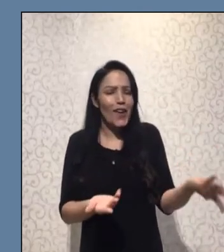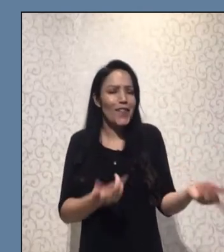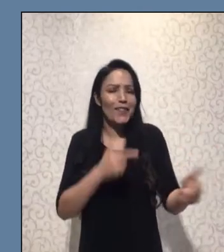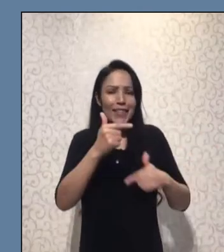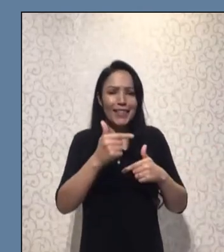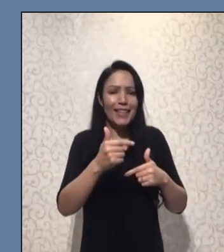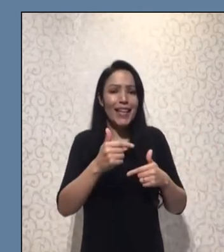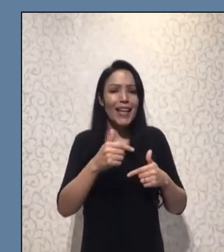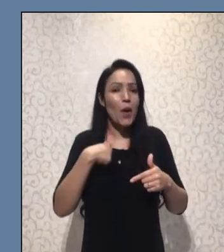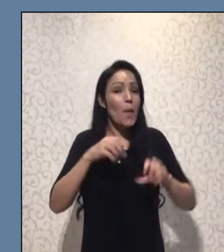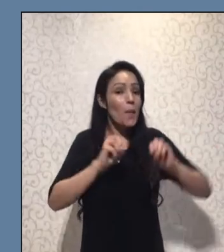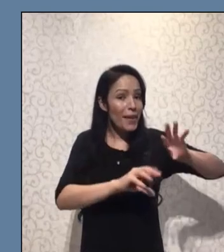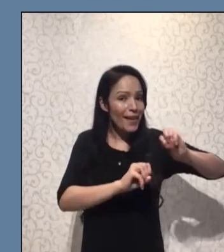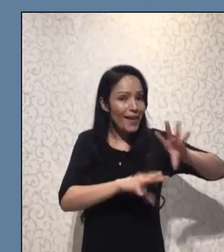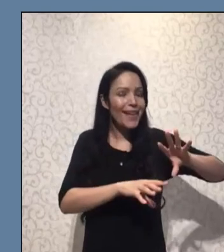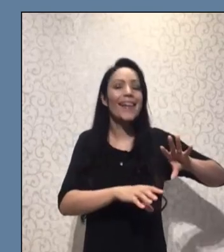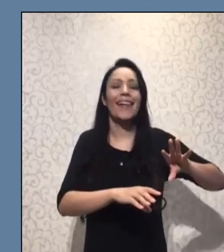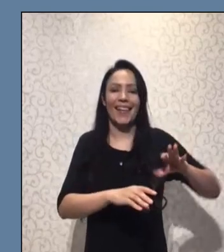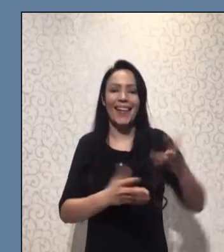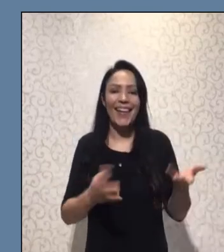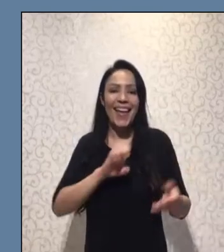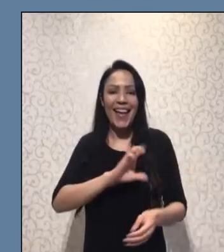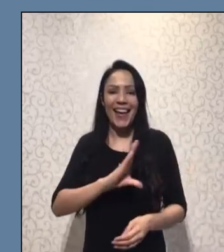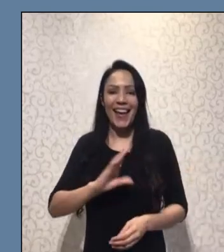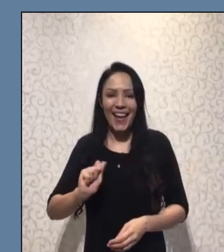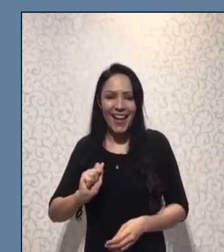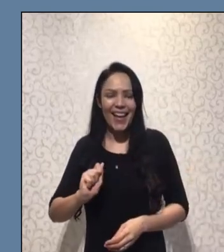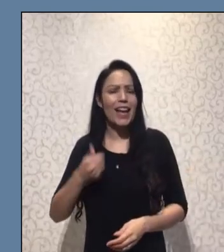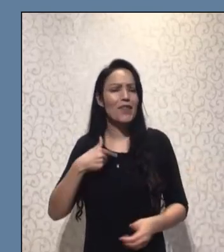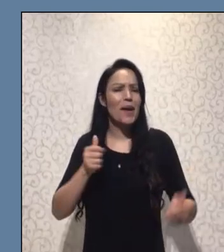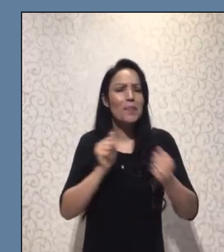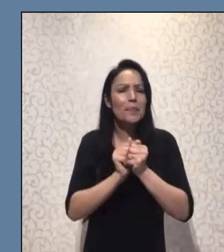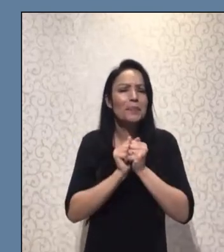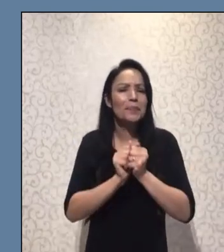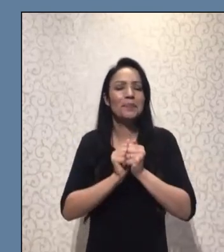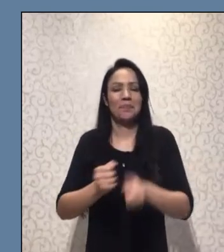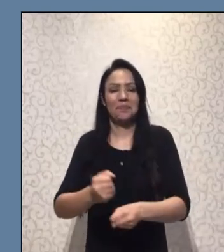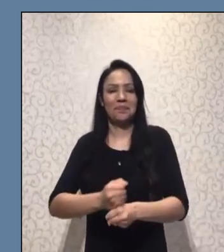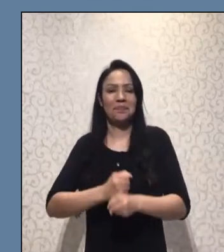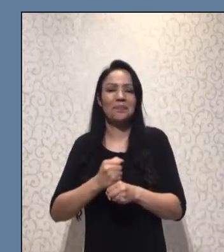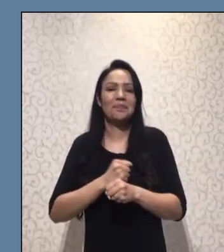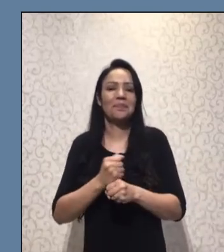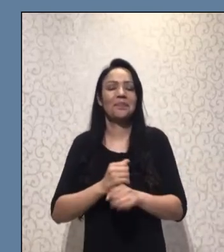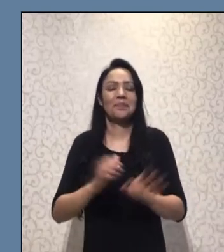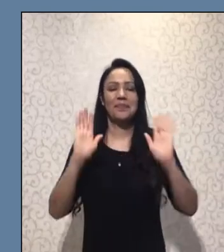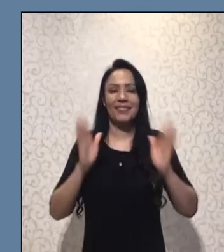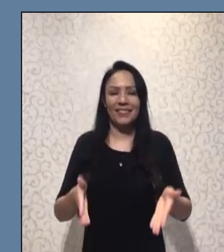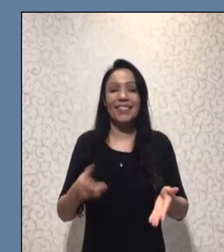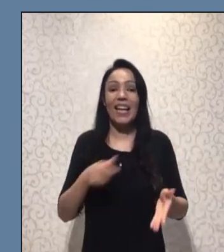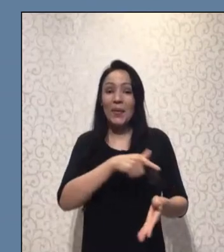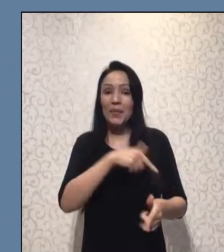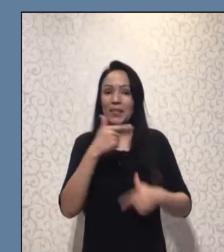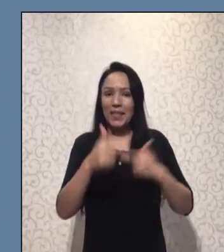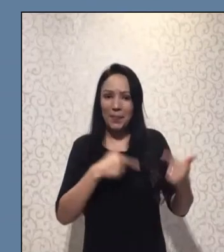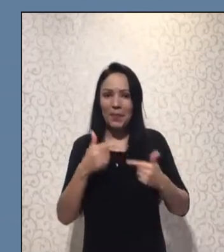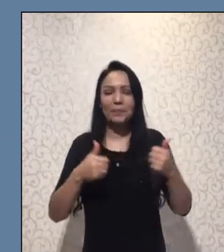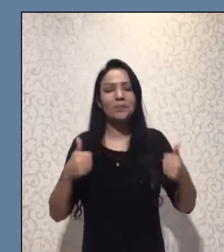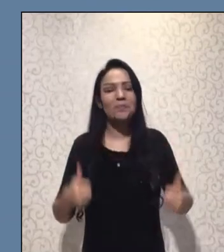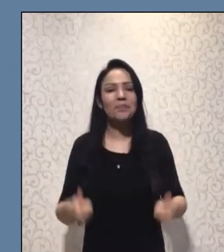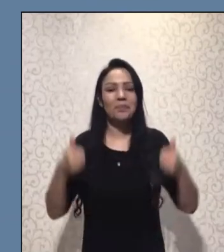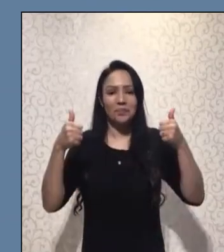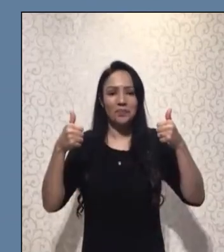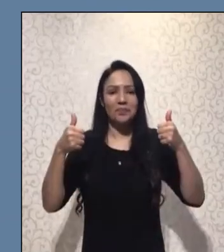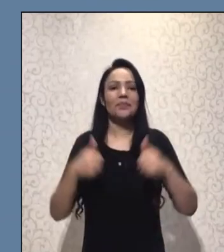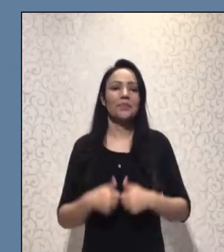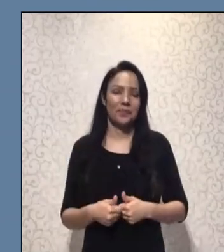ECA. Então, é alguém que eu acompanho há muito tempo, enfim, tenho o maior interesse no trabalho dela. A maravilhosa Rosana Paulino, diga-se